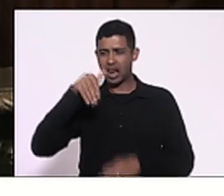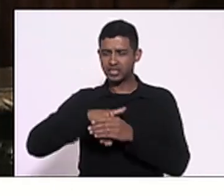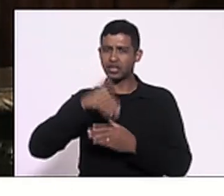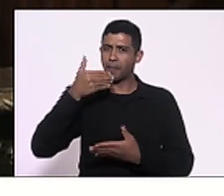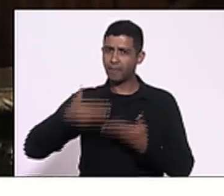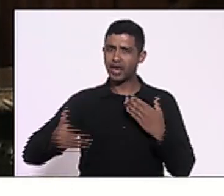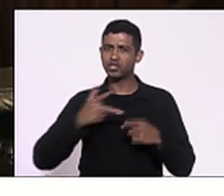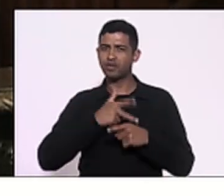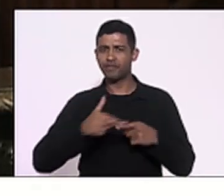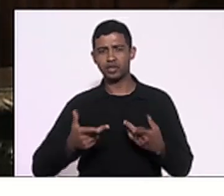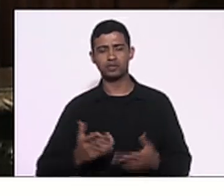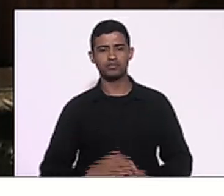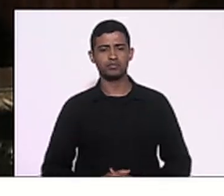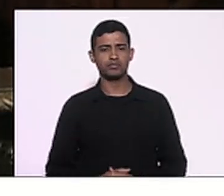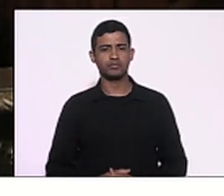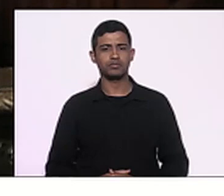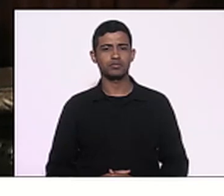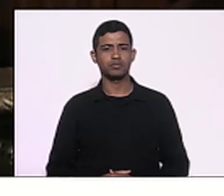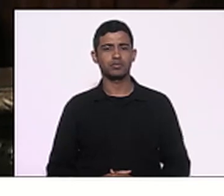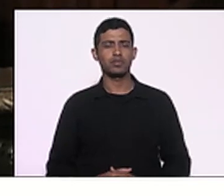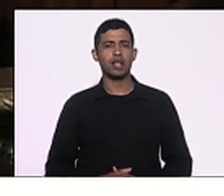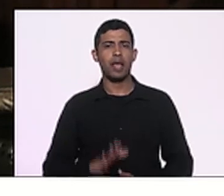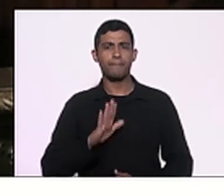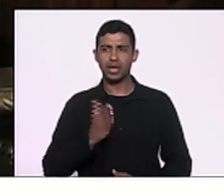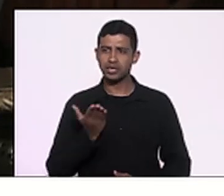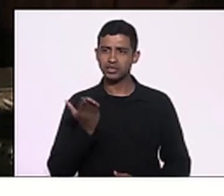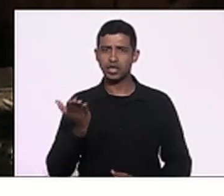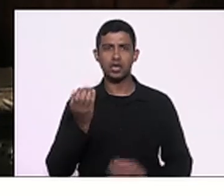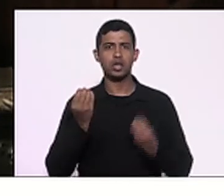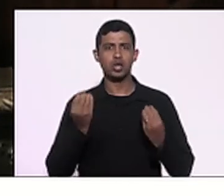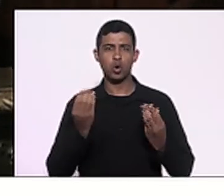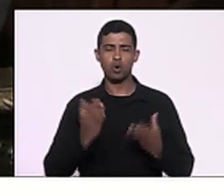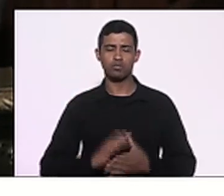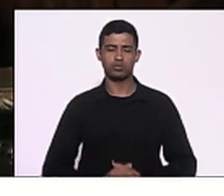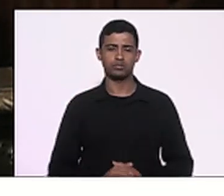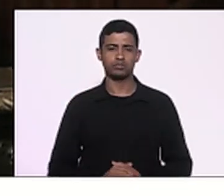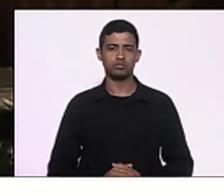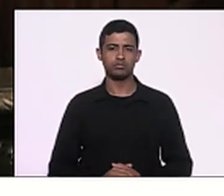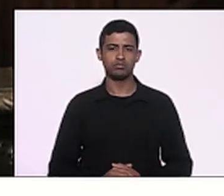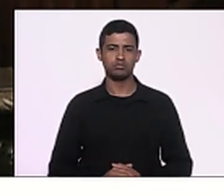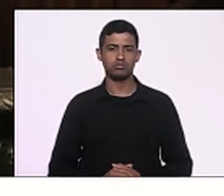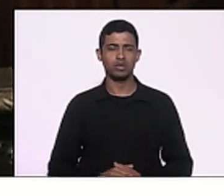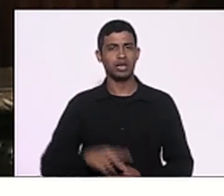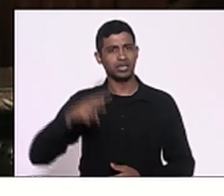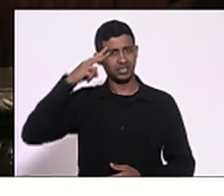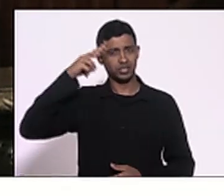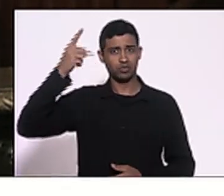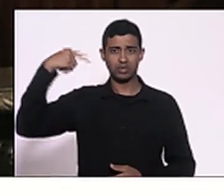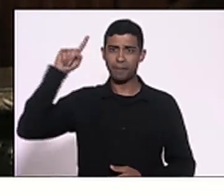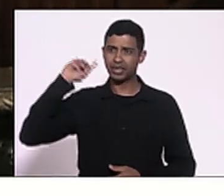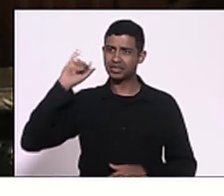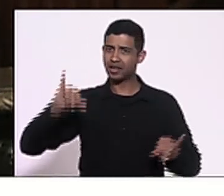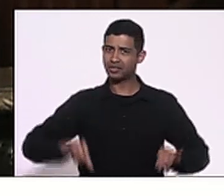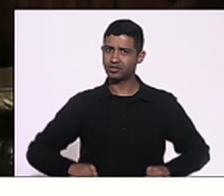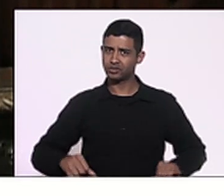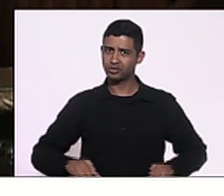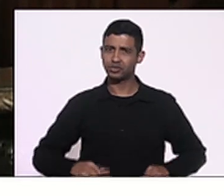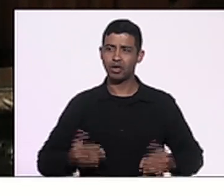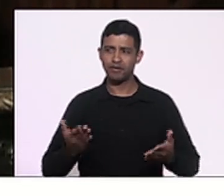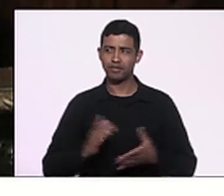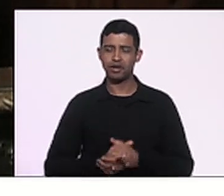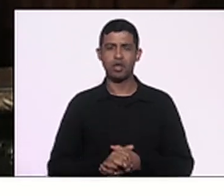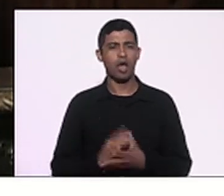Cefet legitimamente enxotou o interventor proveniente dos Pampas. É um professor da Universidade Federal